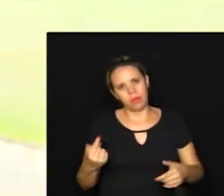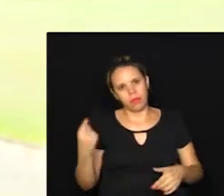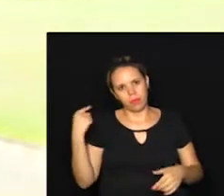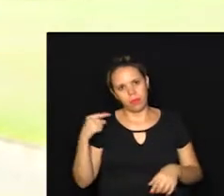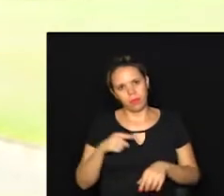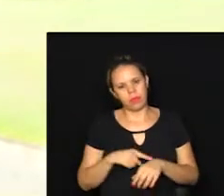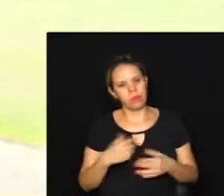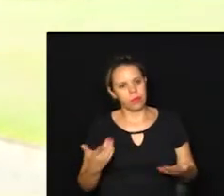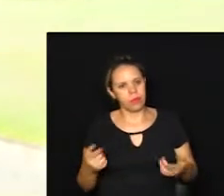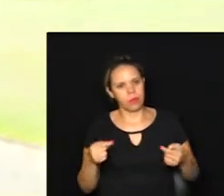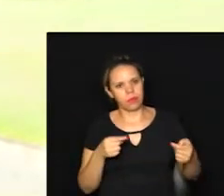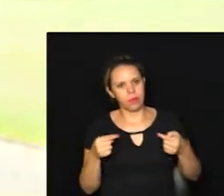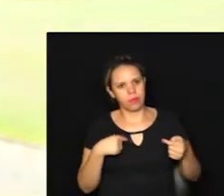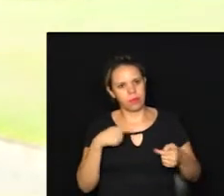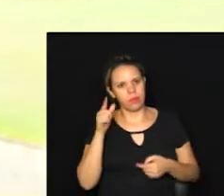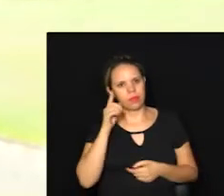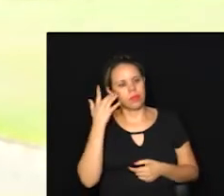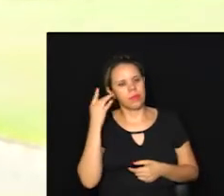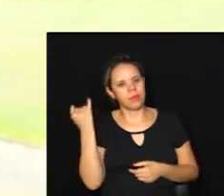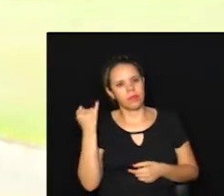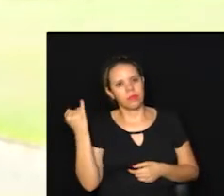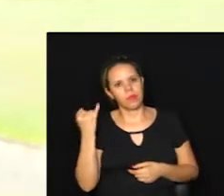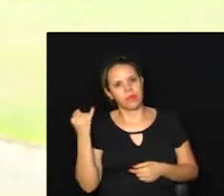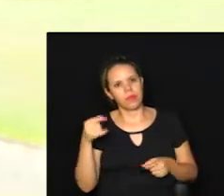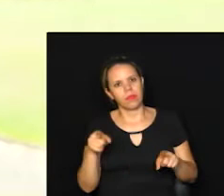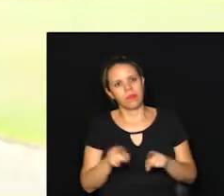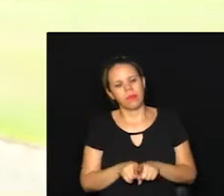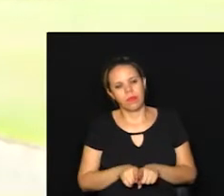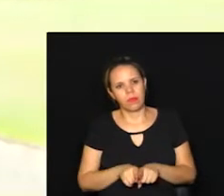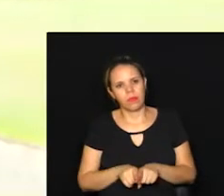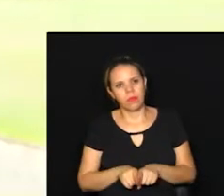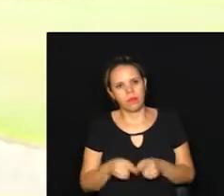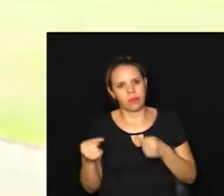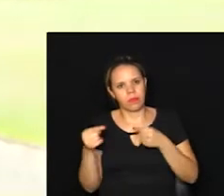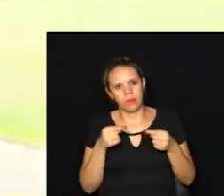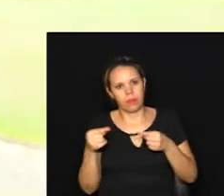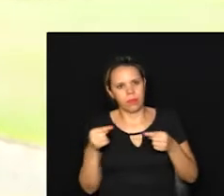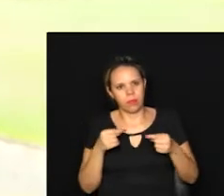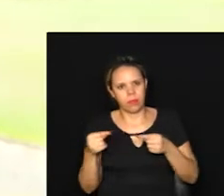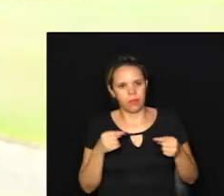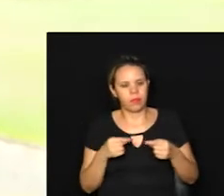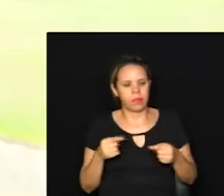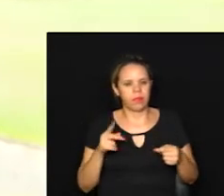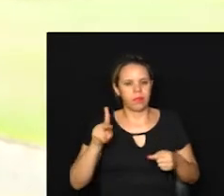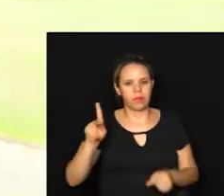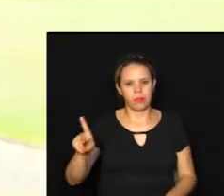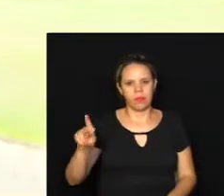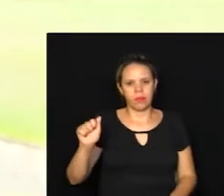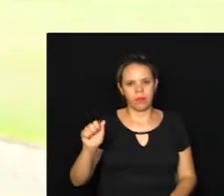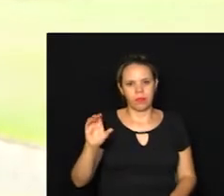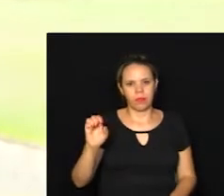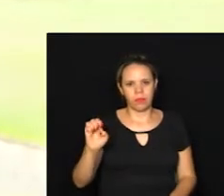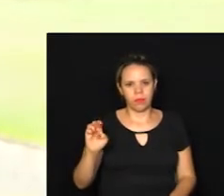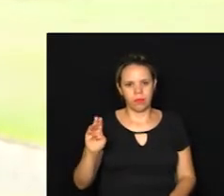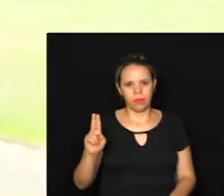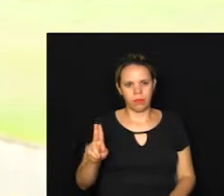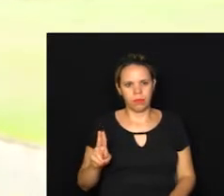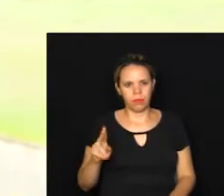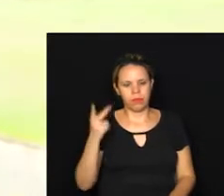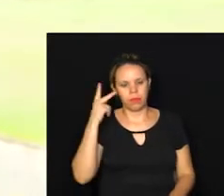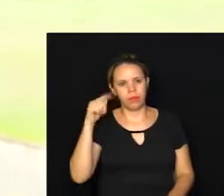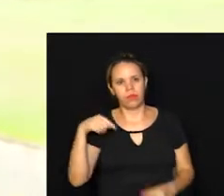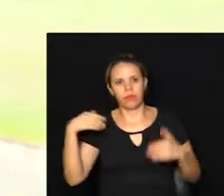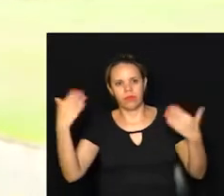época. Um derby que eu considero muito importante também foi aquele disputado no Pacaembu, que foi o único derby realizado fora